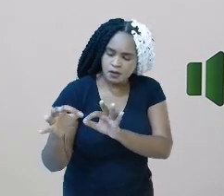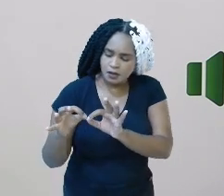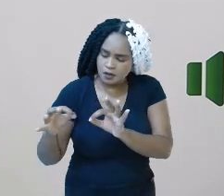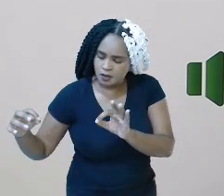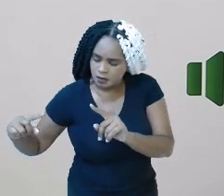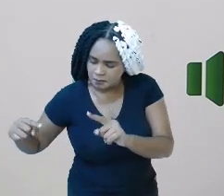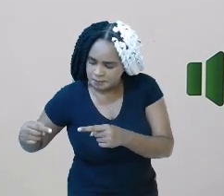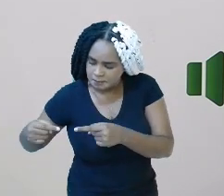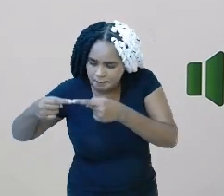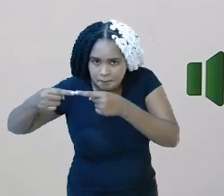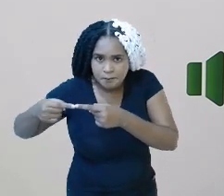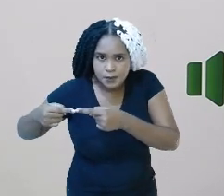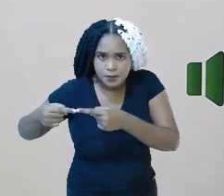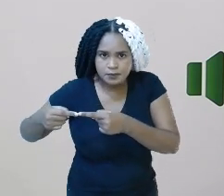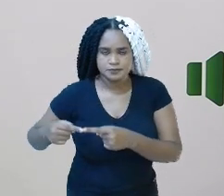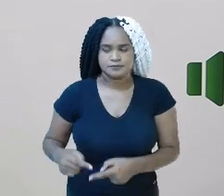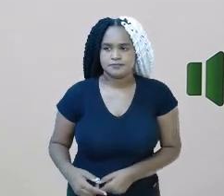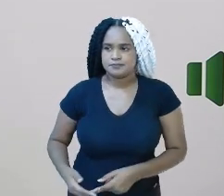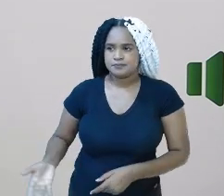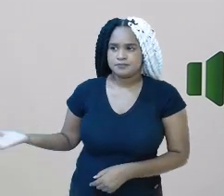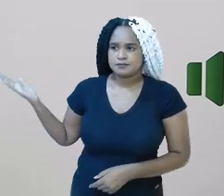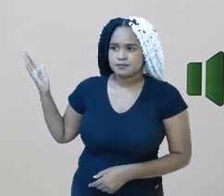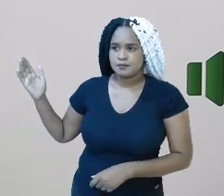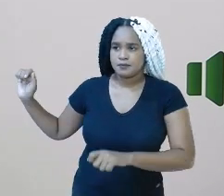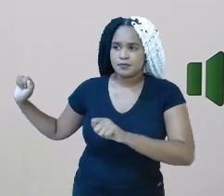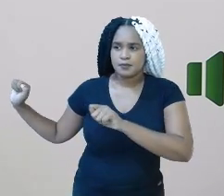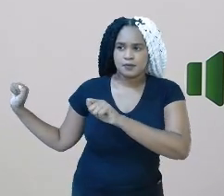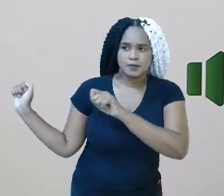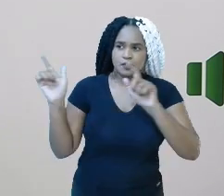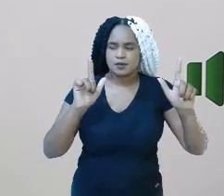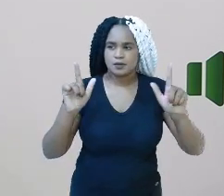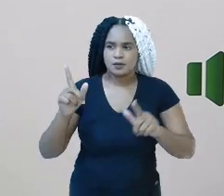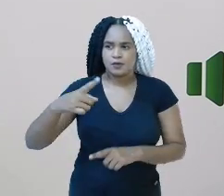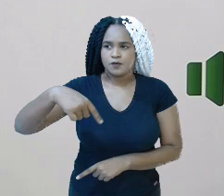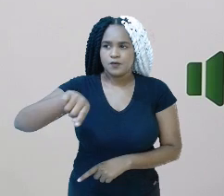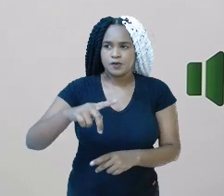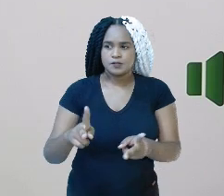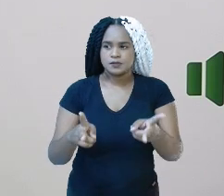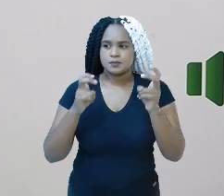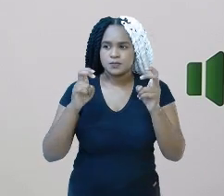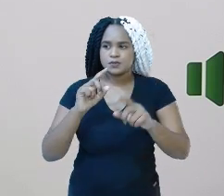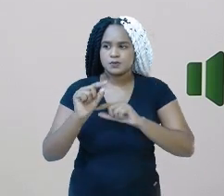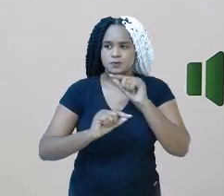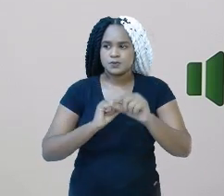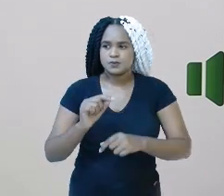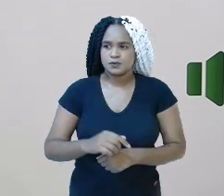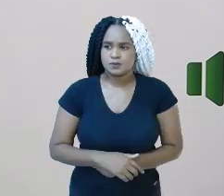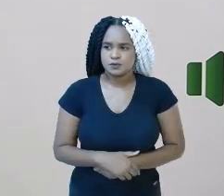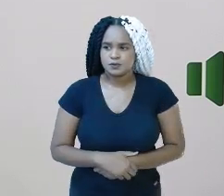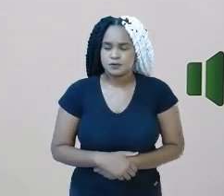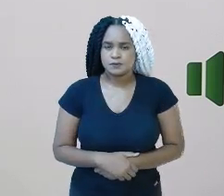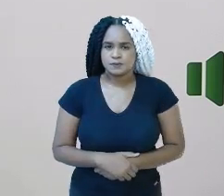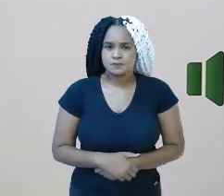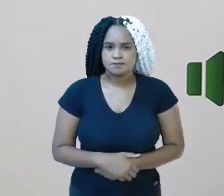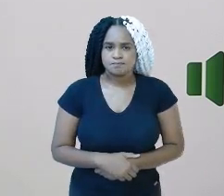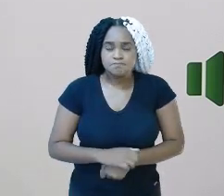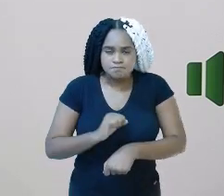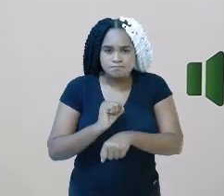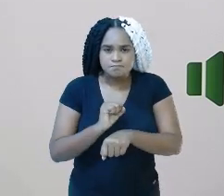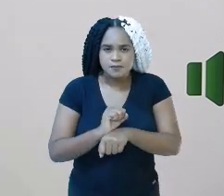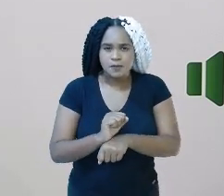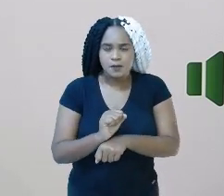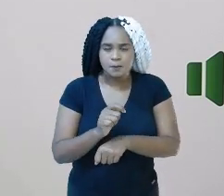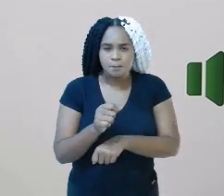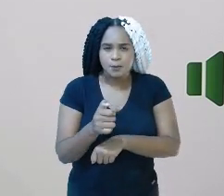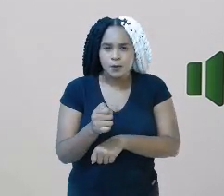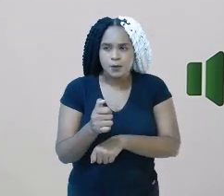adequada, né? Na próxima imagem, vocês vão ver Só um minutinho que eu acho que deu um probleminha